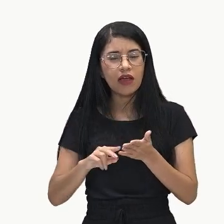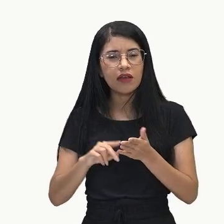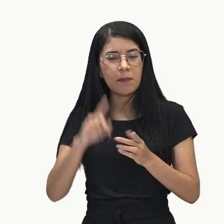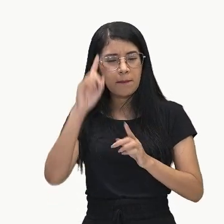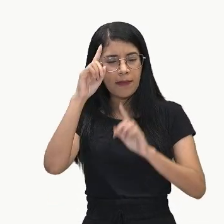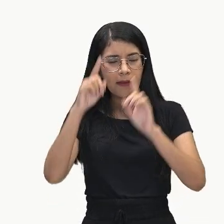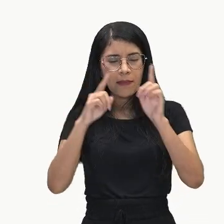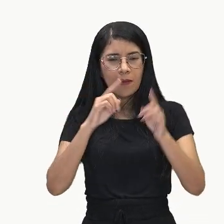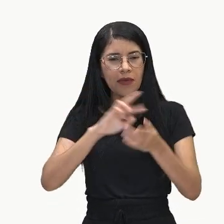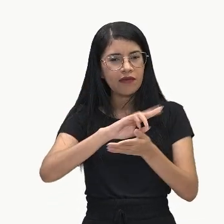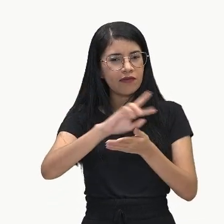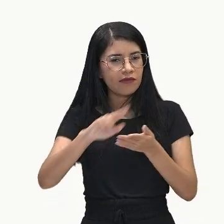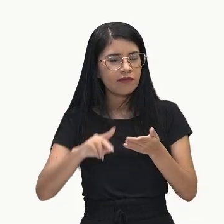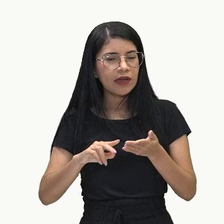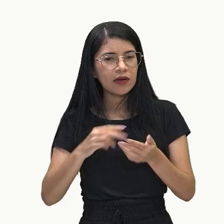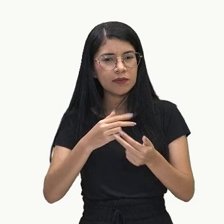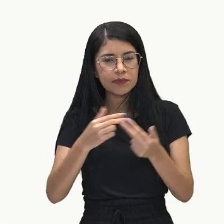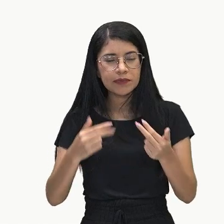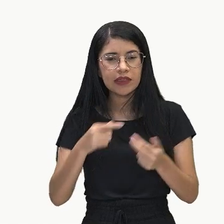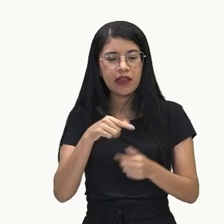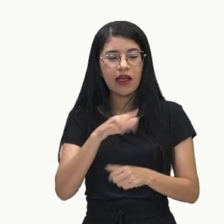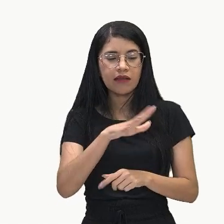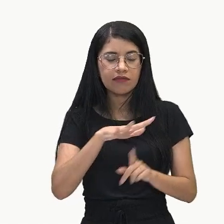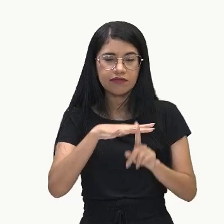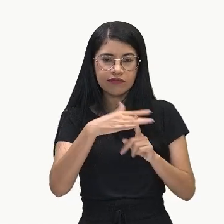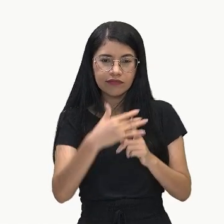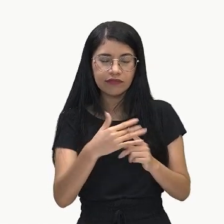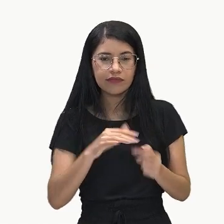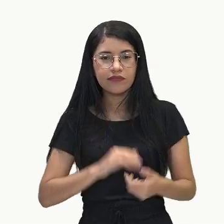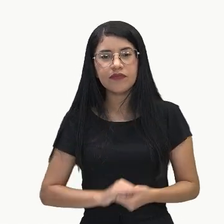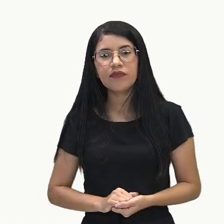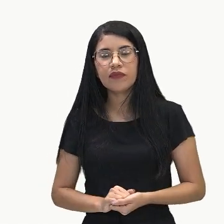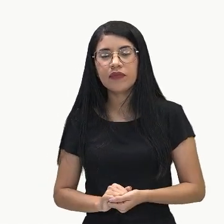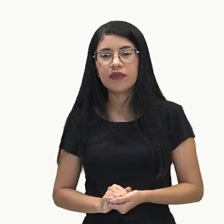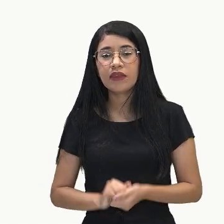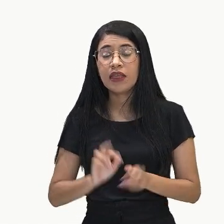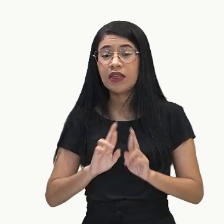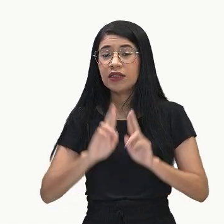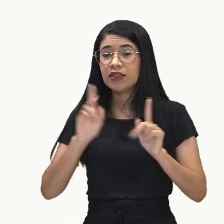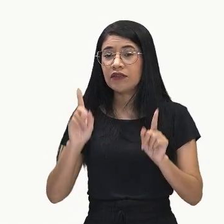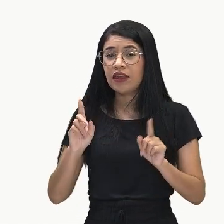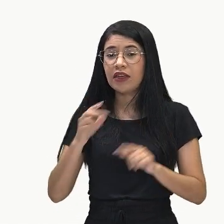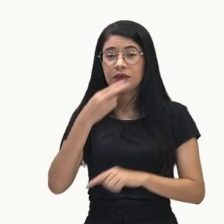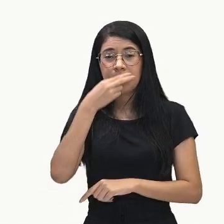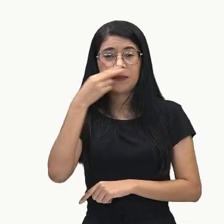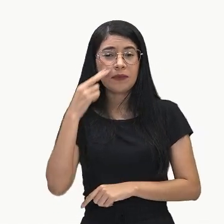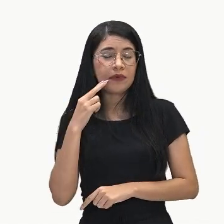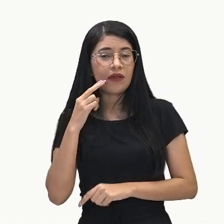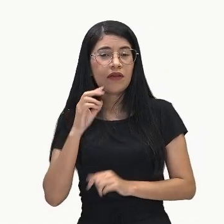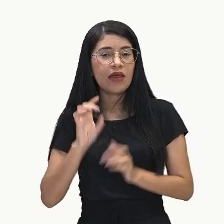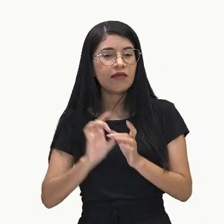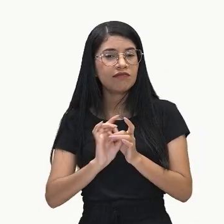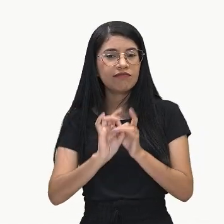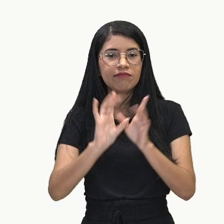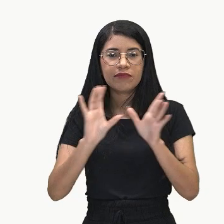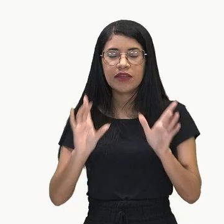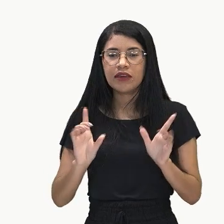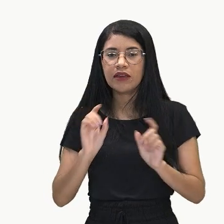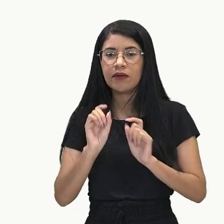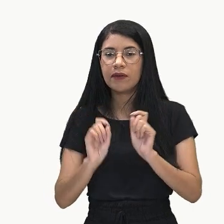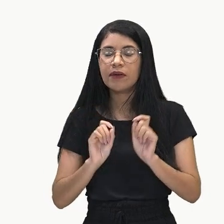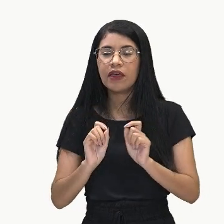Soviética. E o Nikita Khrushchev, pessoal, ao contrário do Stalin, ele liberalizou